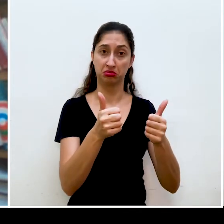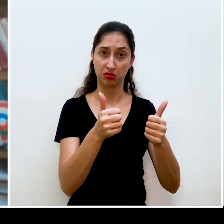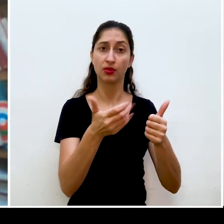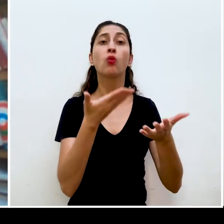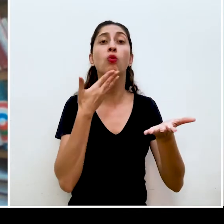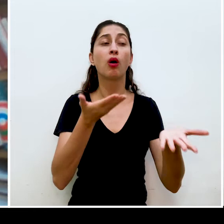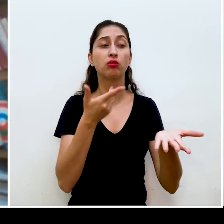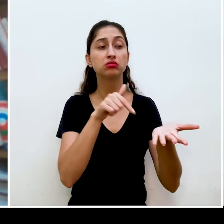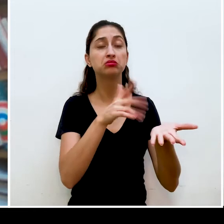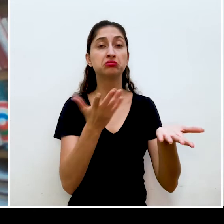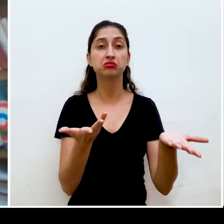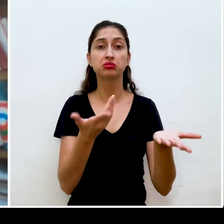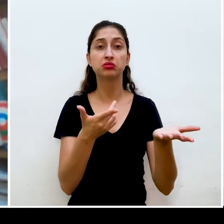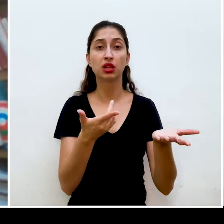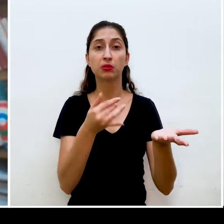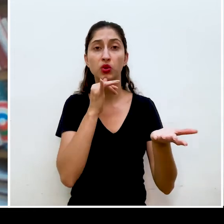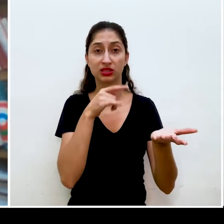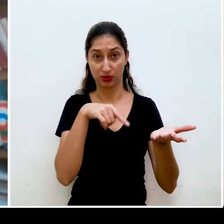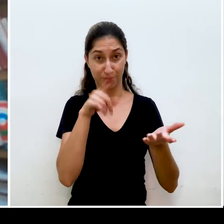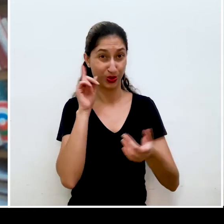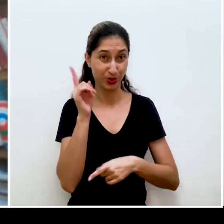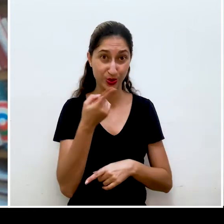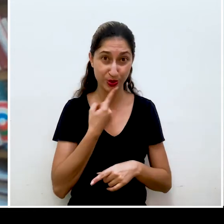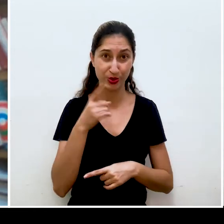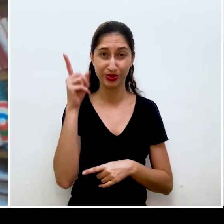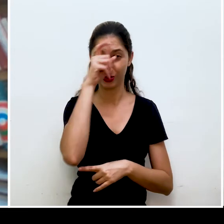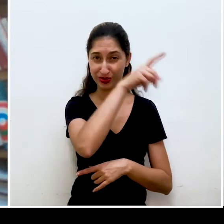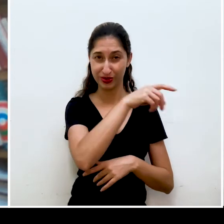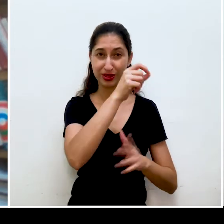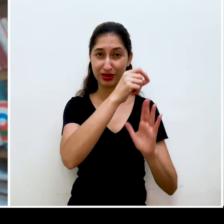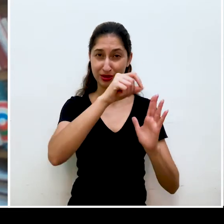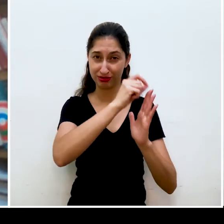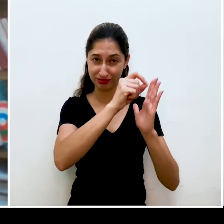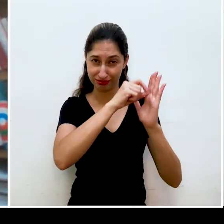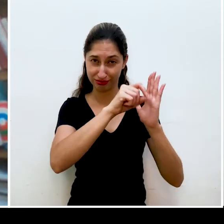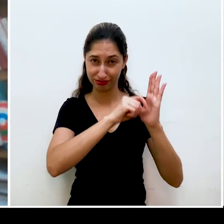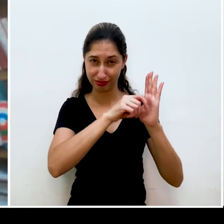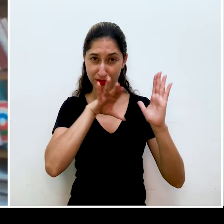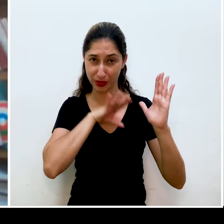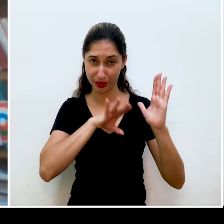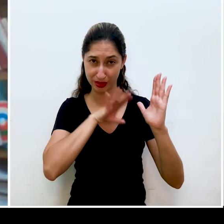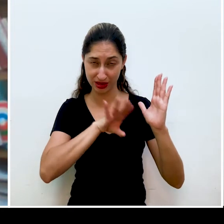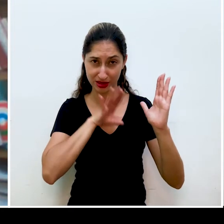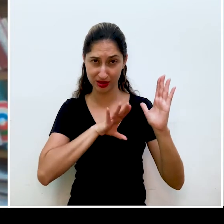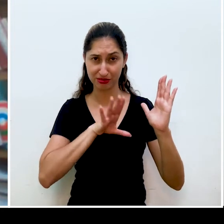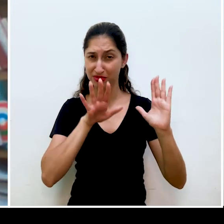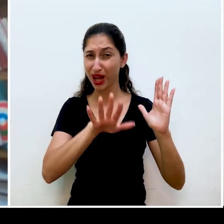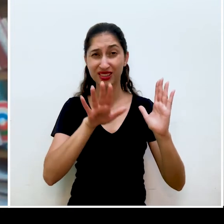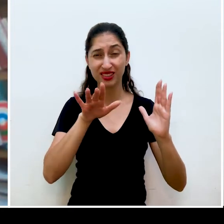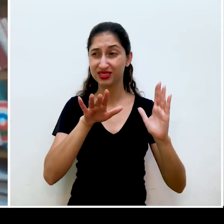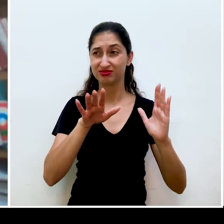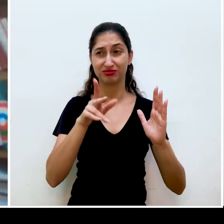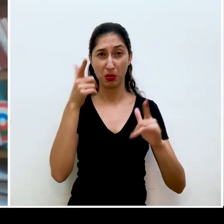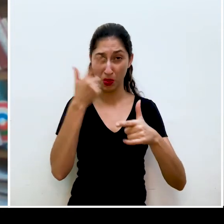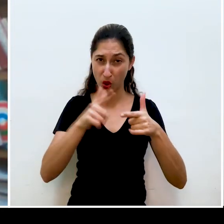mostrando isso. Eles têm muita dificuldade na língua escrita. E eu acho que ter dificuldade na língua escrita é um problema, não